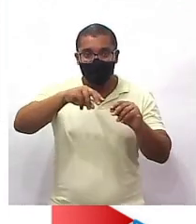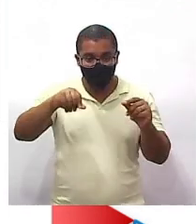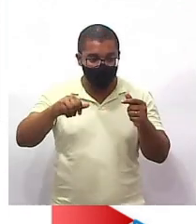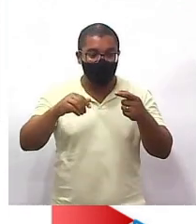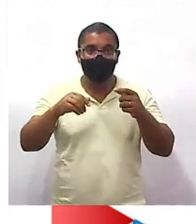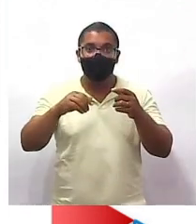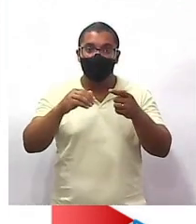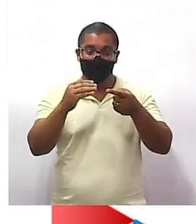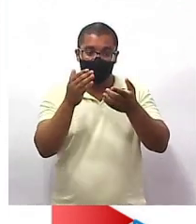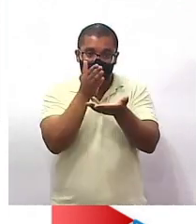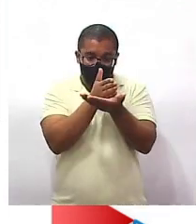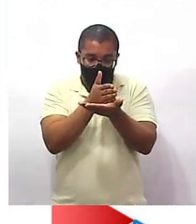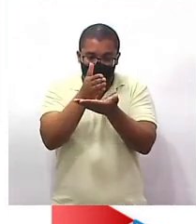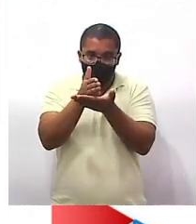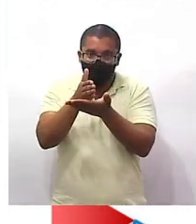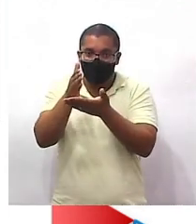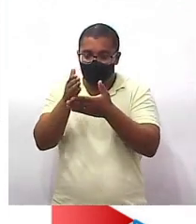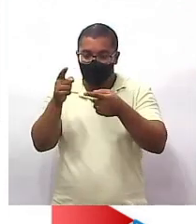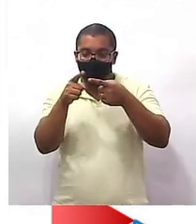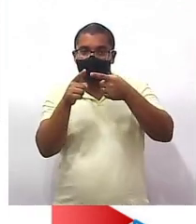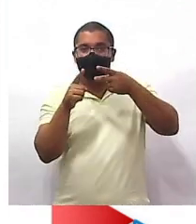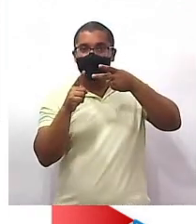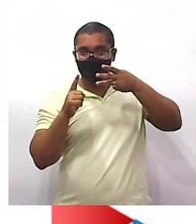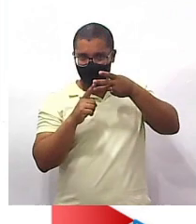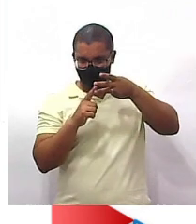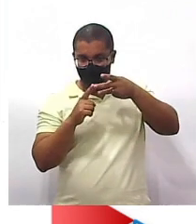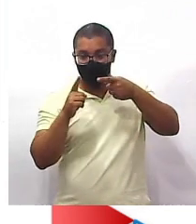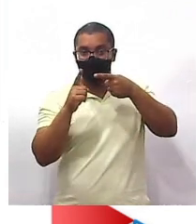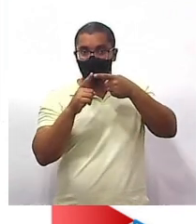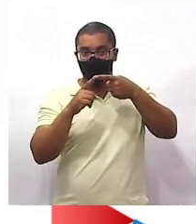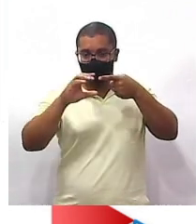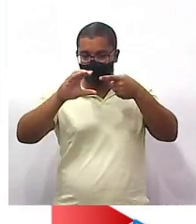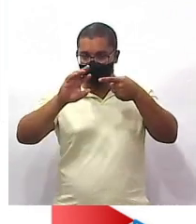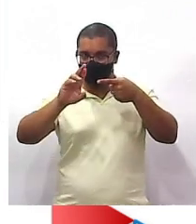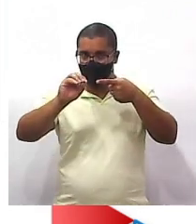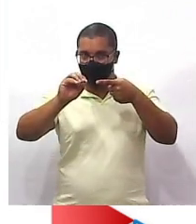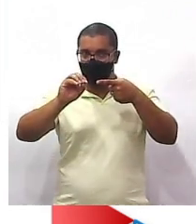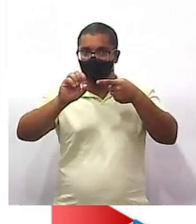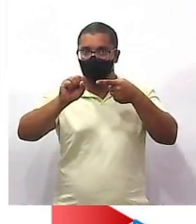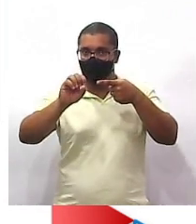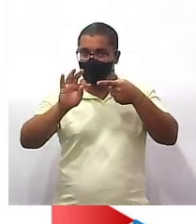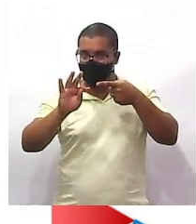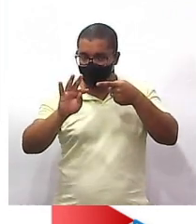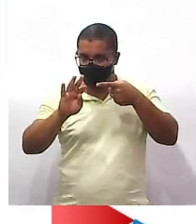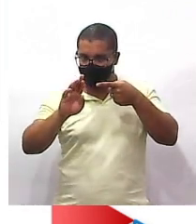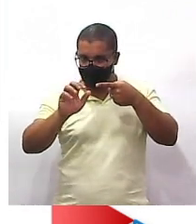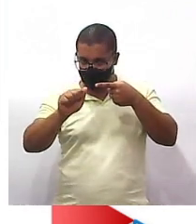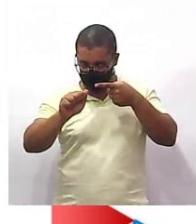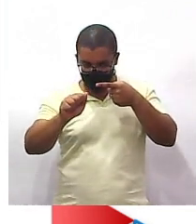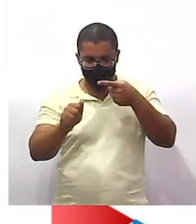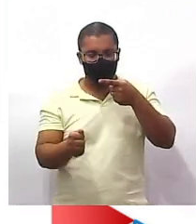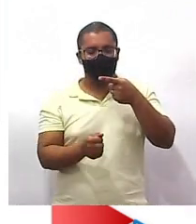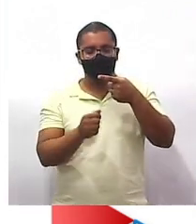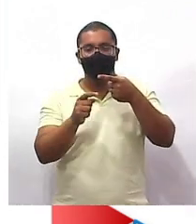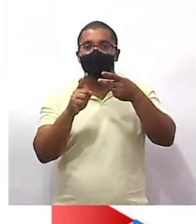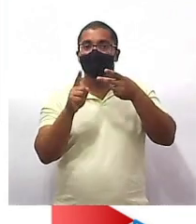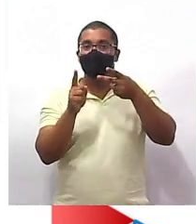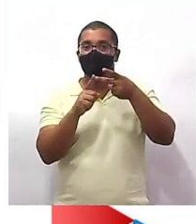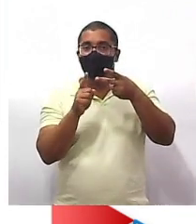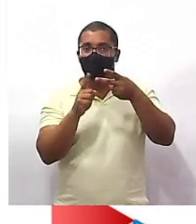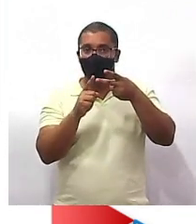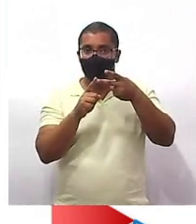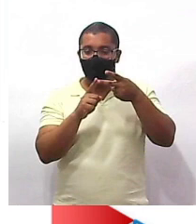3 partes. Vocês lembram? Eu tenho a crosta terrestre eu vou ter ali